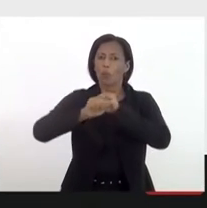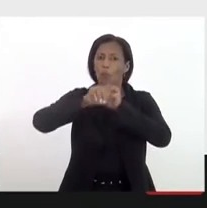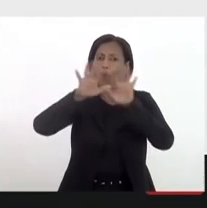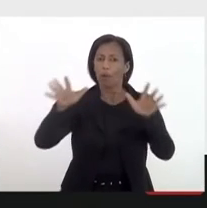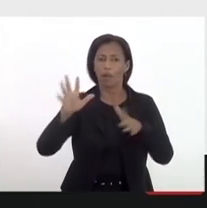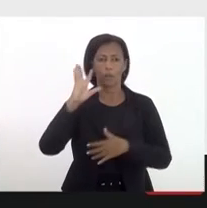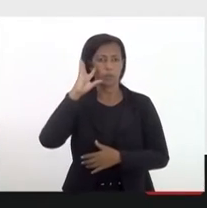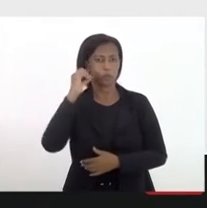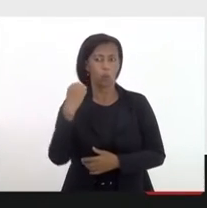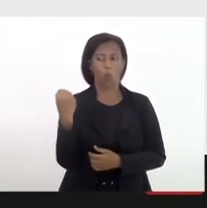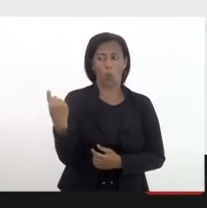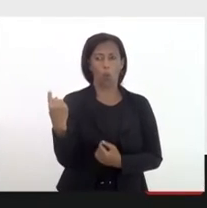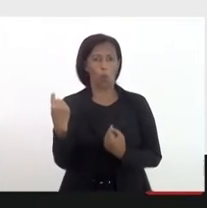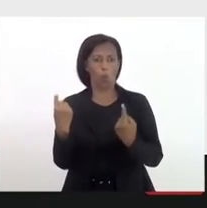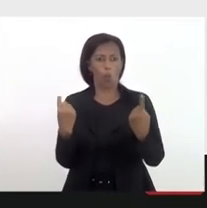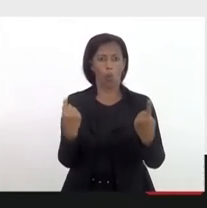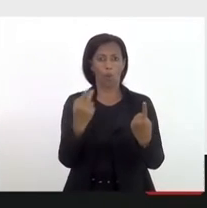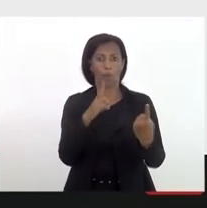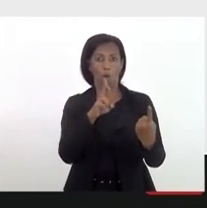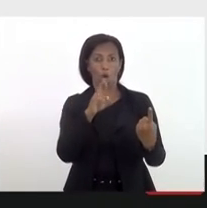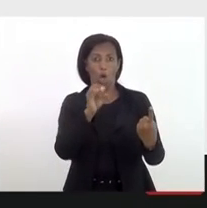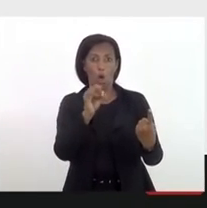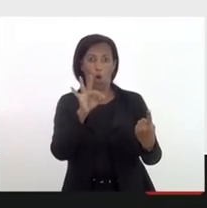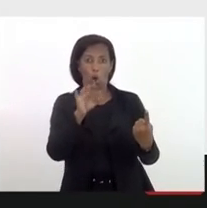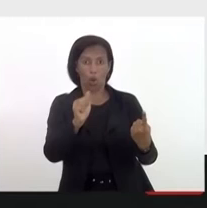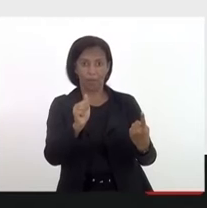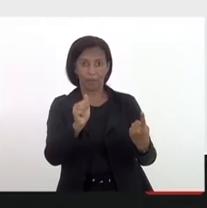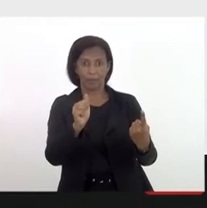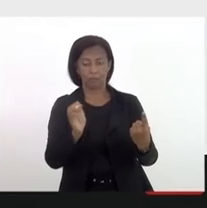decisão por uma ou outra rota será feita pelos